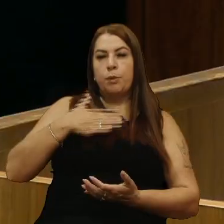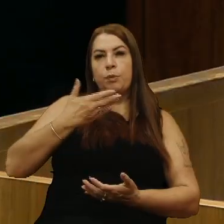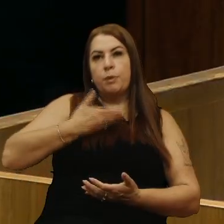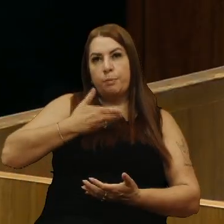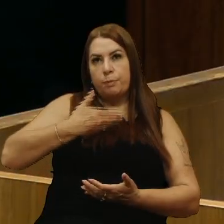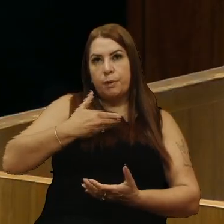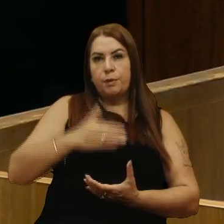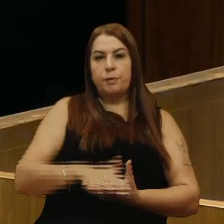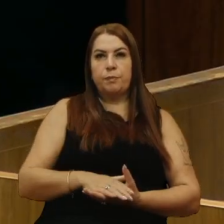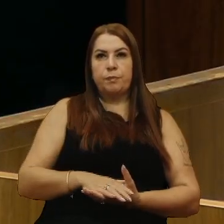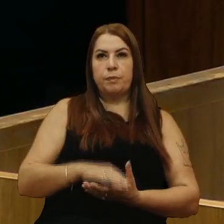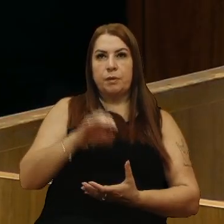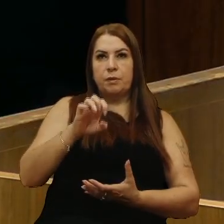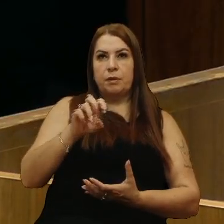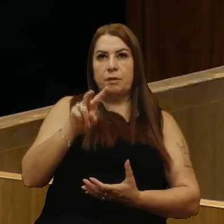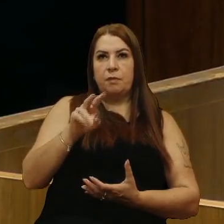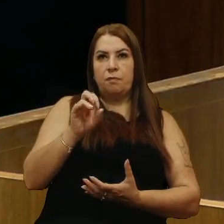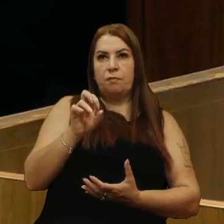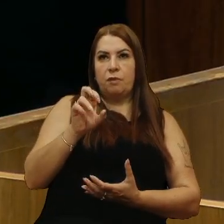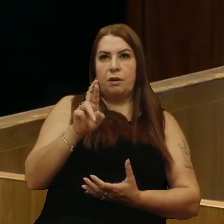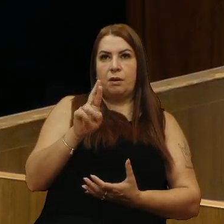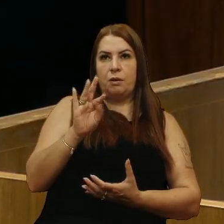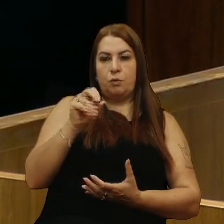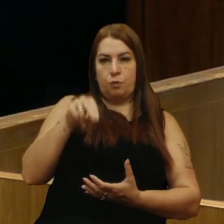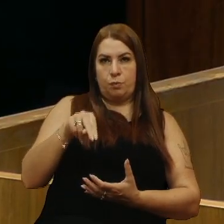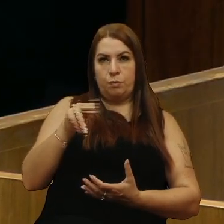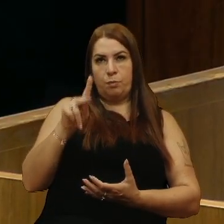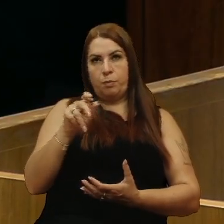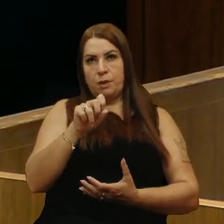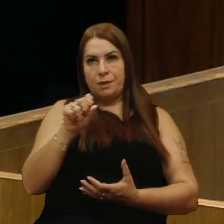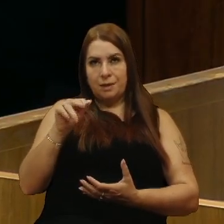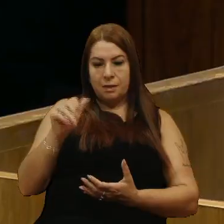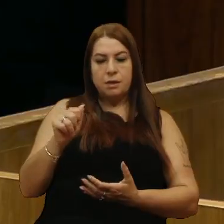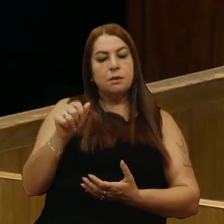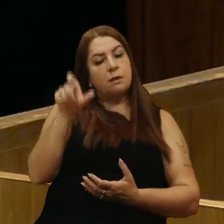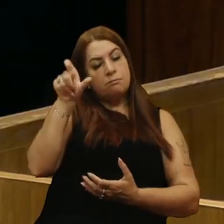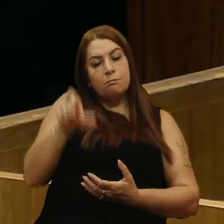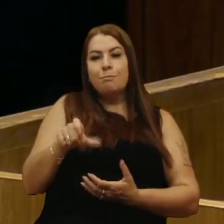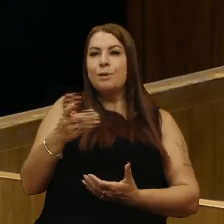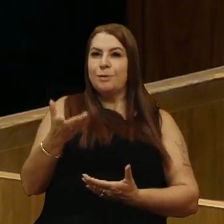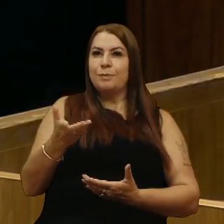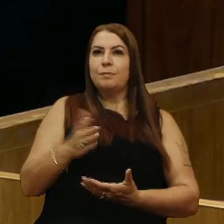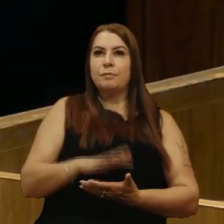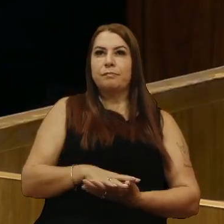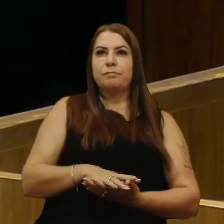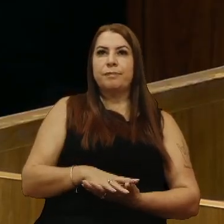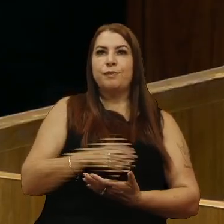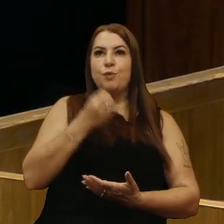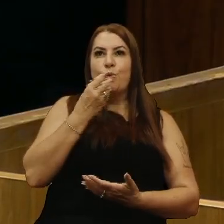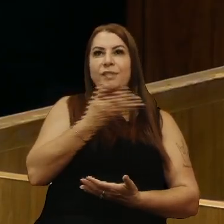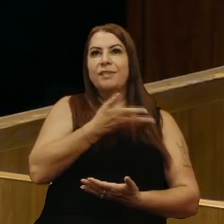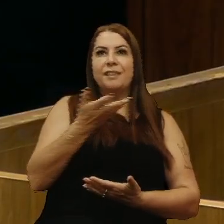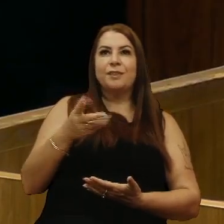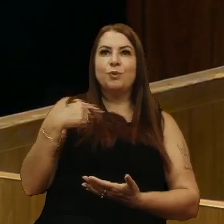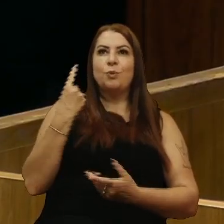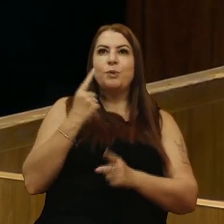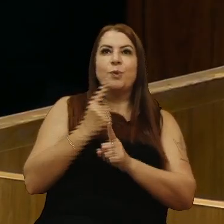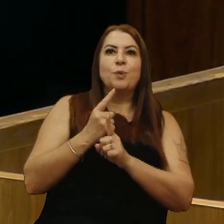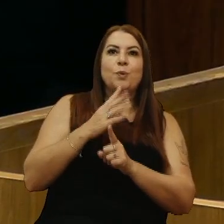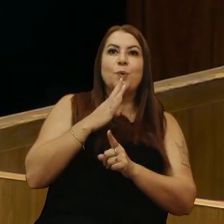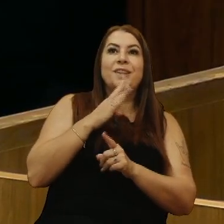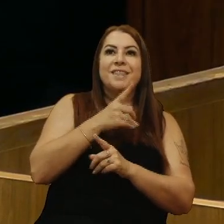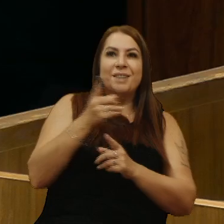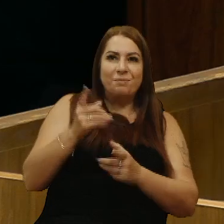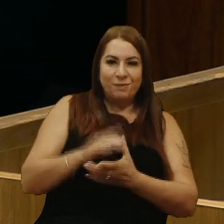amigo Everton Panceira, que é uma pessoa que, contar para vocês como é que nós nos conhecemos, né,